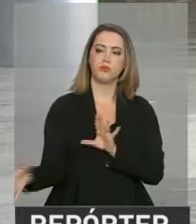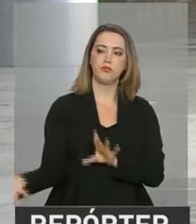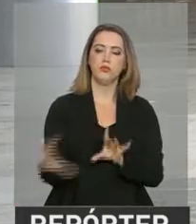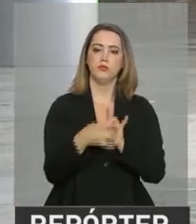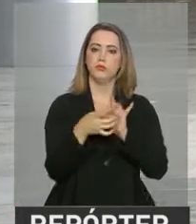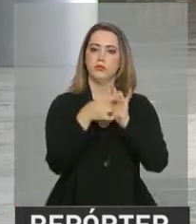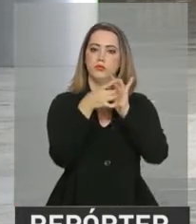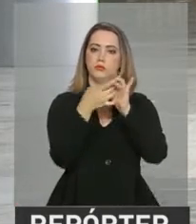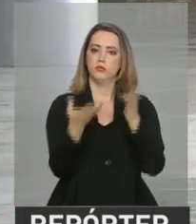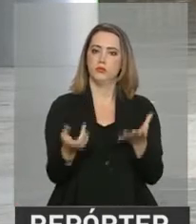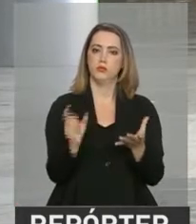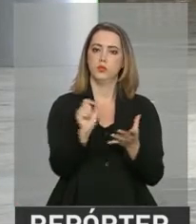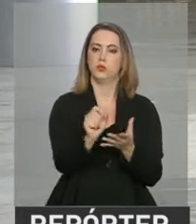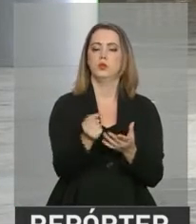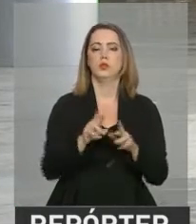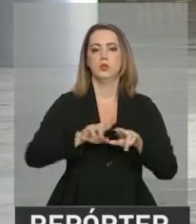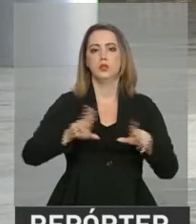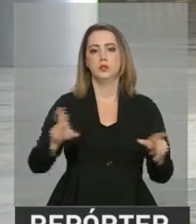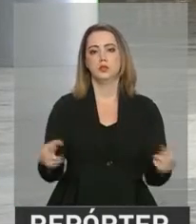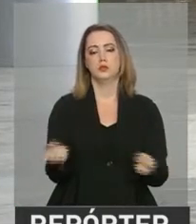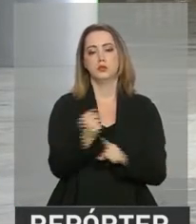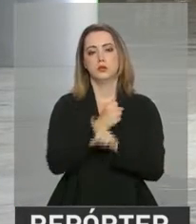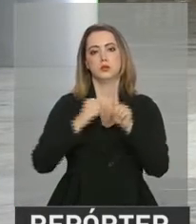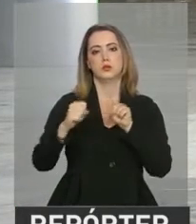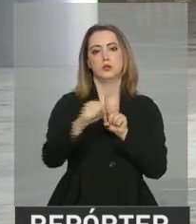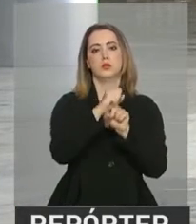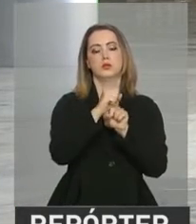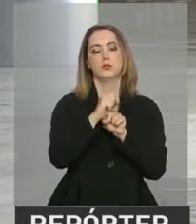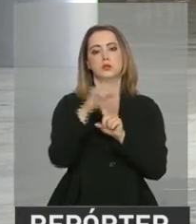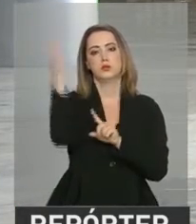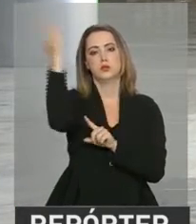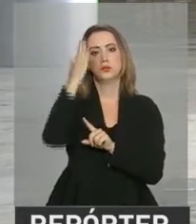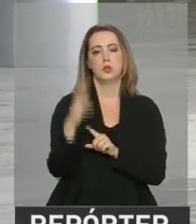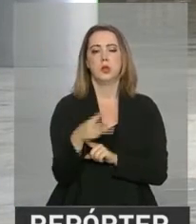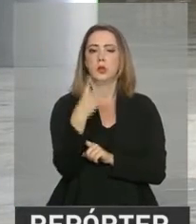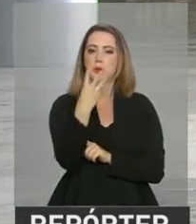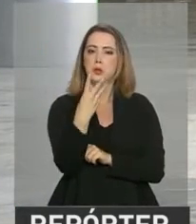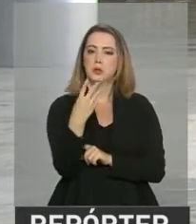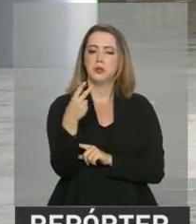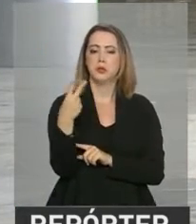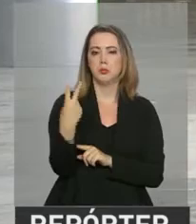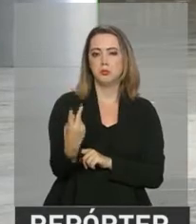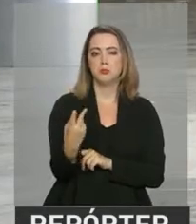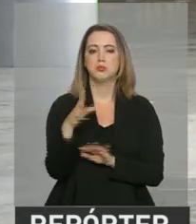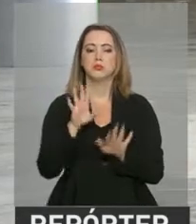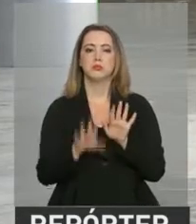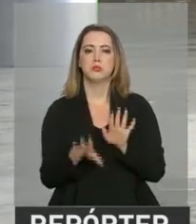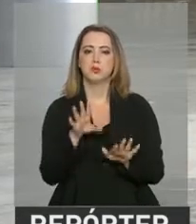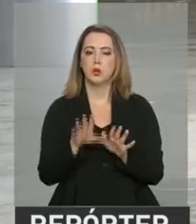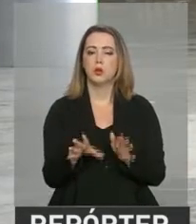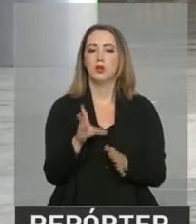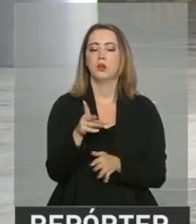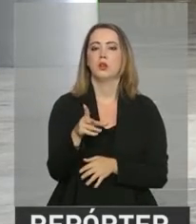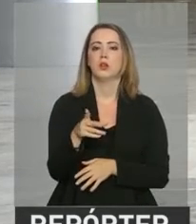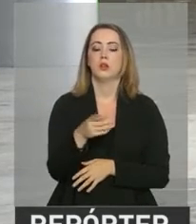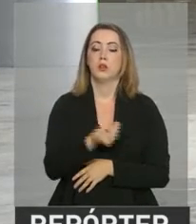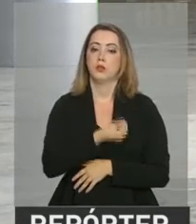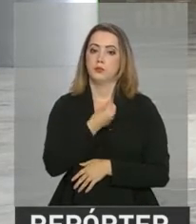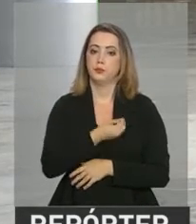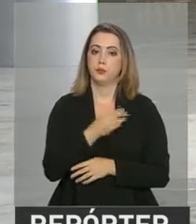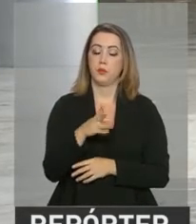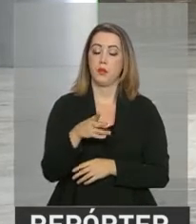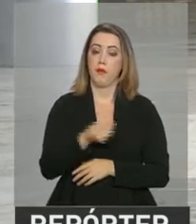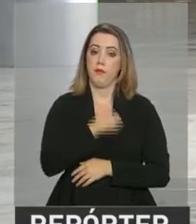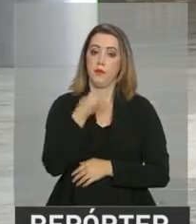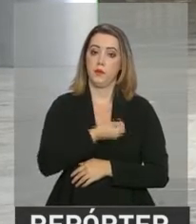alguns fenômenos que ocorrem na sociedade brasileira a 3 duas décadas a expectativa de vida do brasileiro